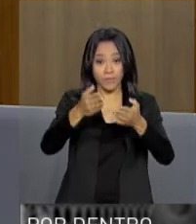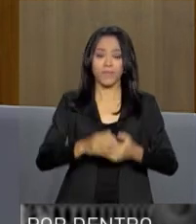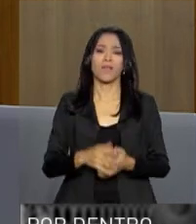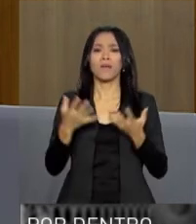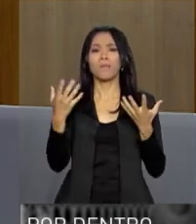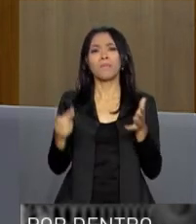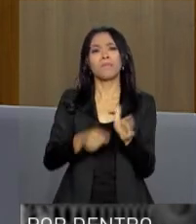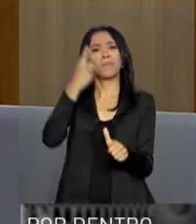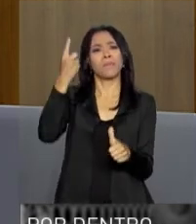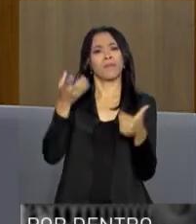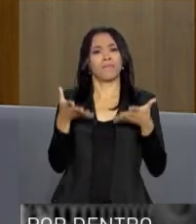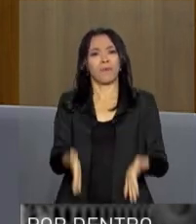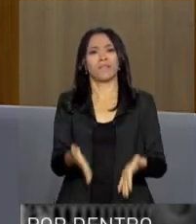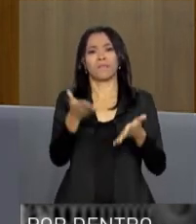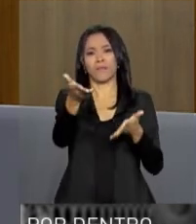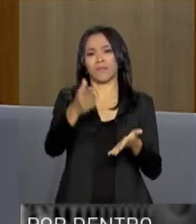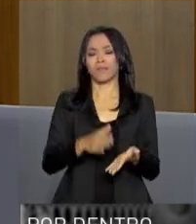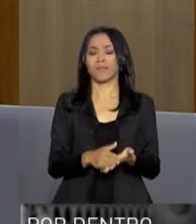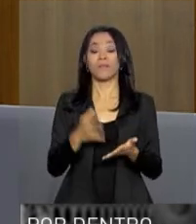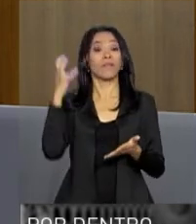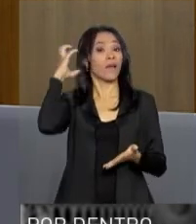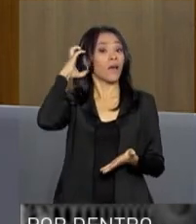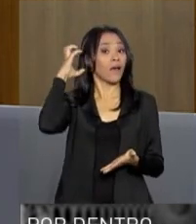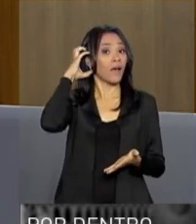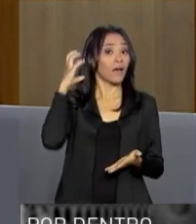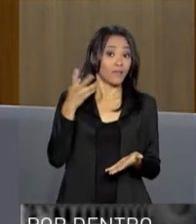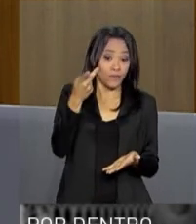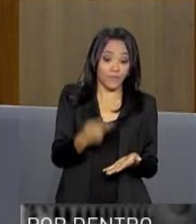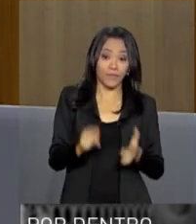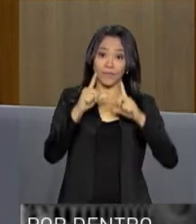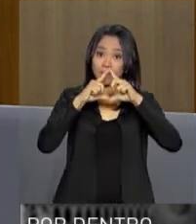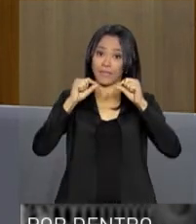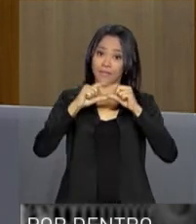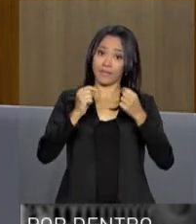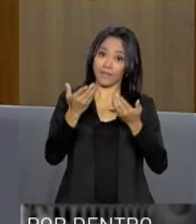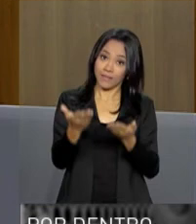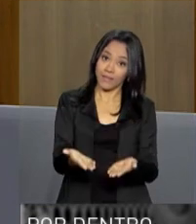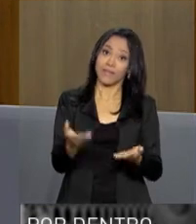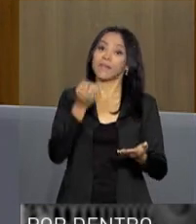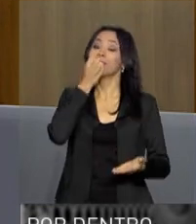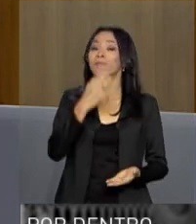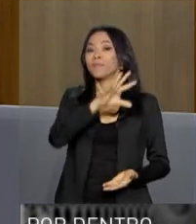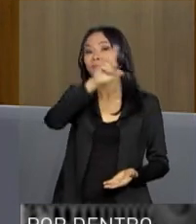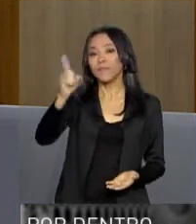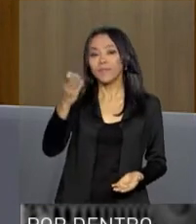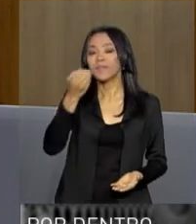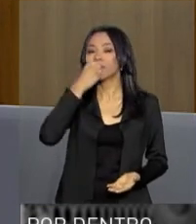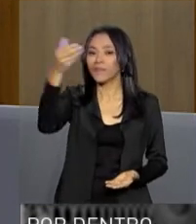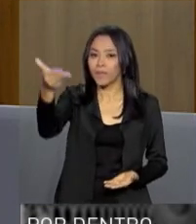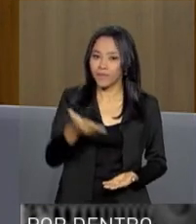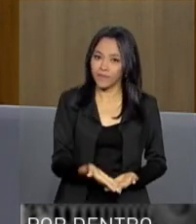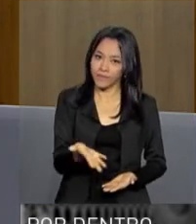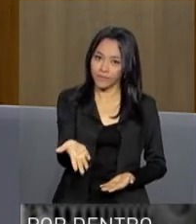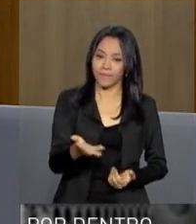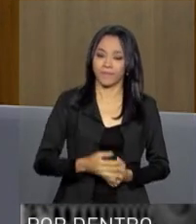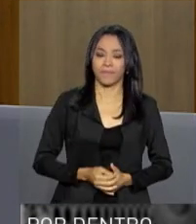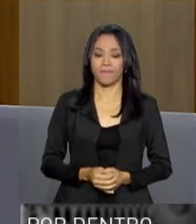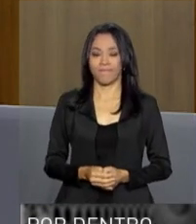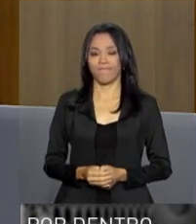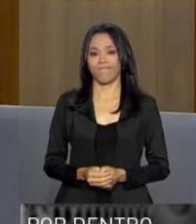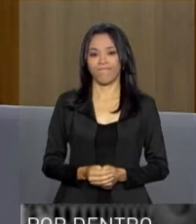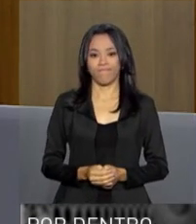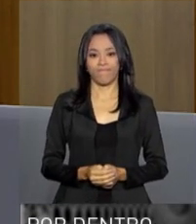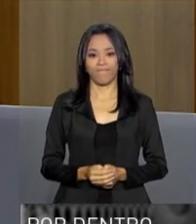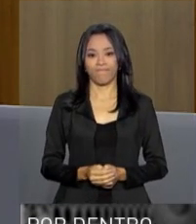na linha com a gente estevão damásio da rádio nacional de brasília ou estevão muito bom dia pra você seja bem-vindo por dentro do governo